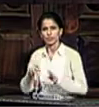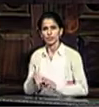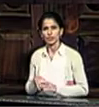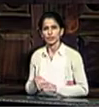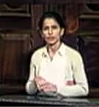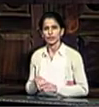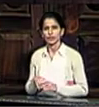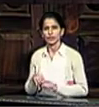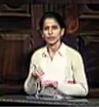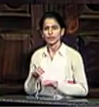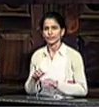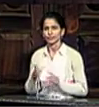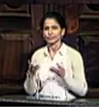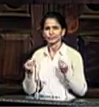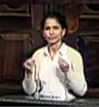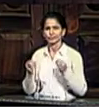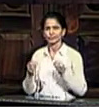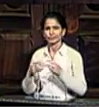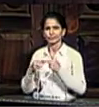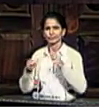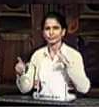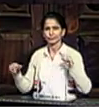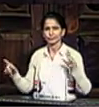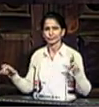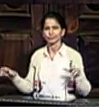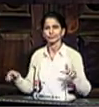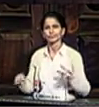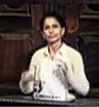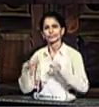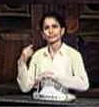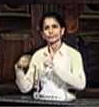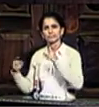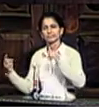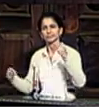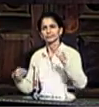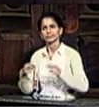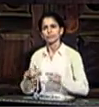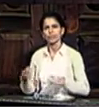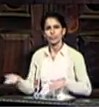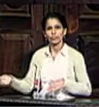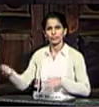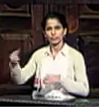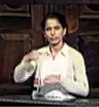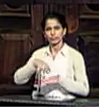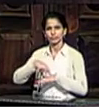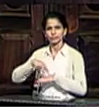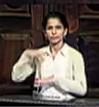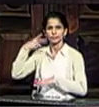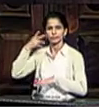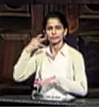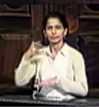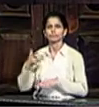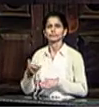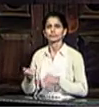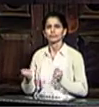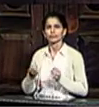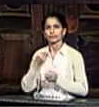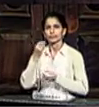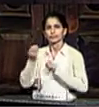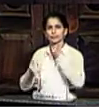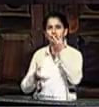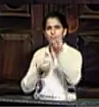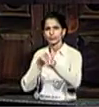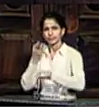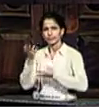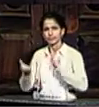as mais diferentes matizes políticas que vieram aqui trazer importantes